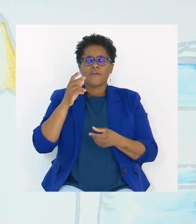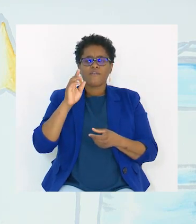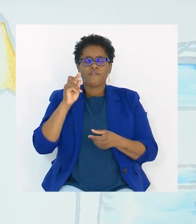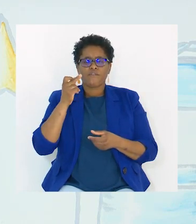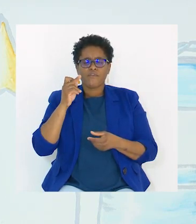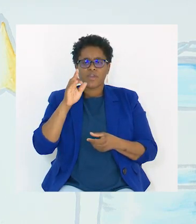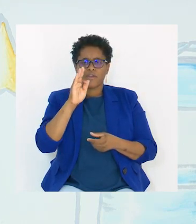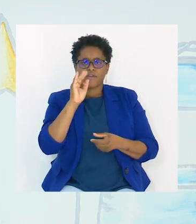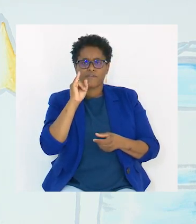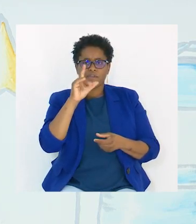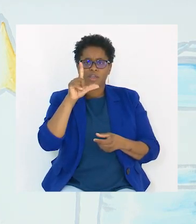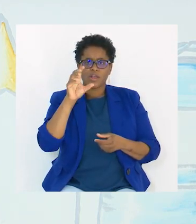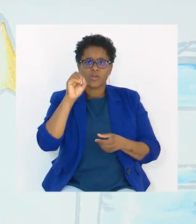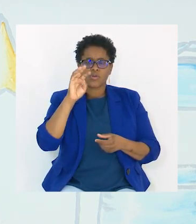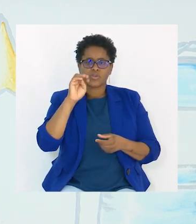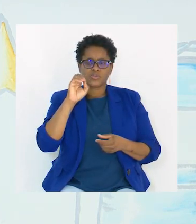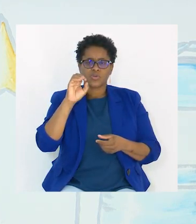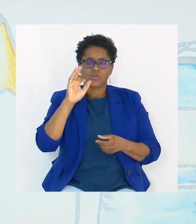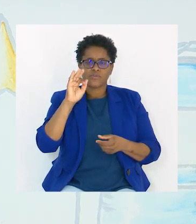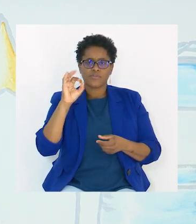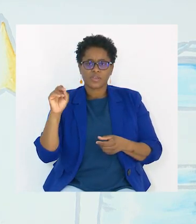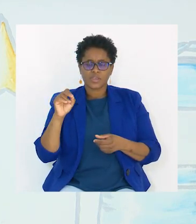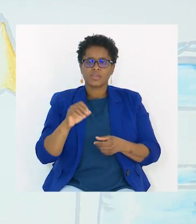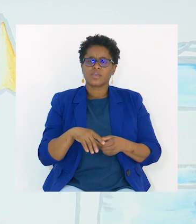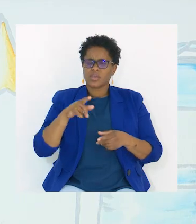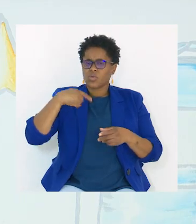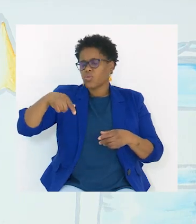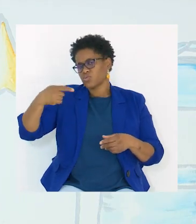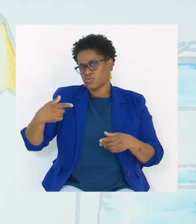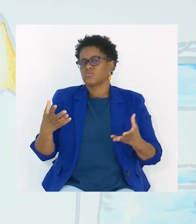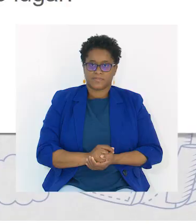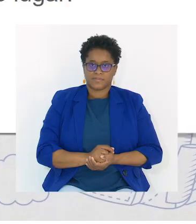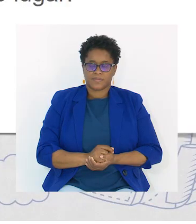filosofia, a numismática, etc, etc.